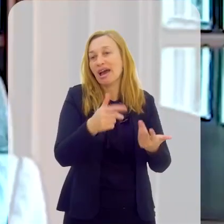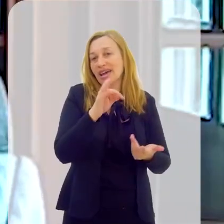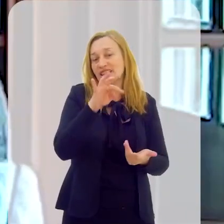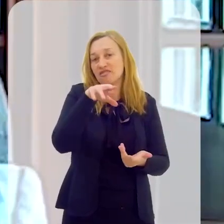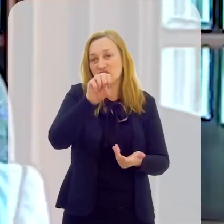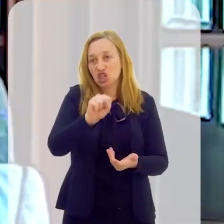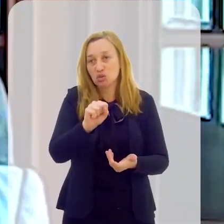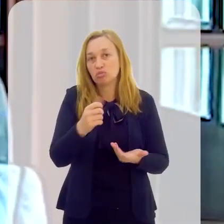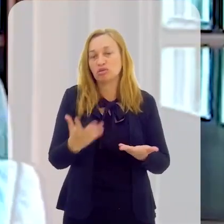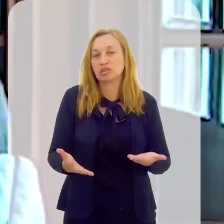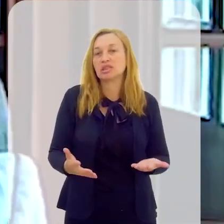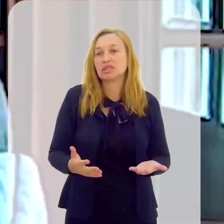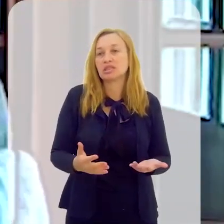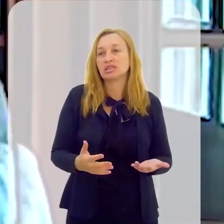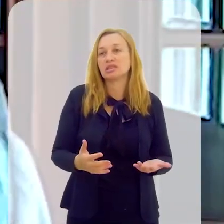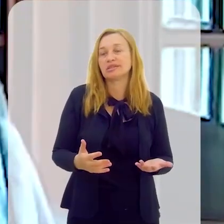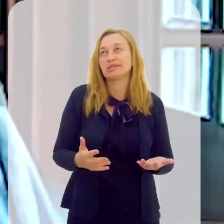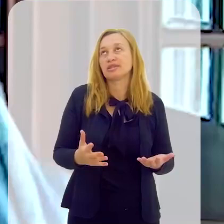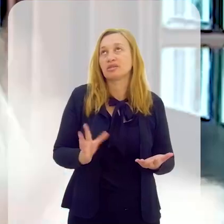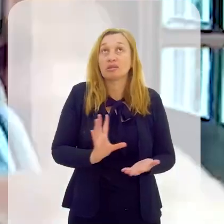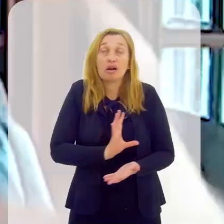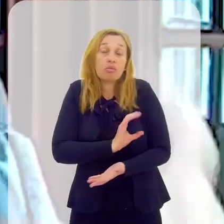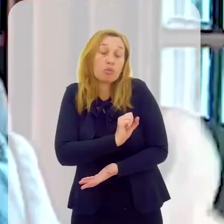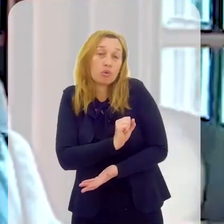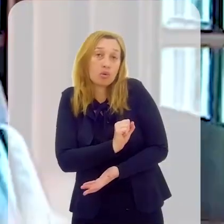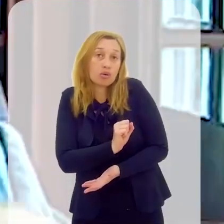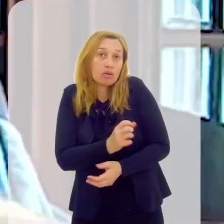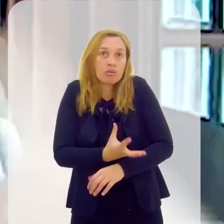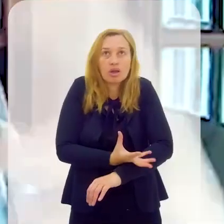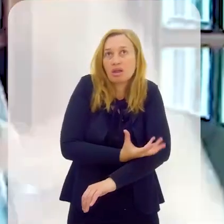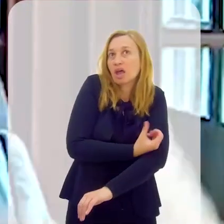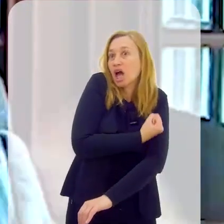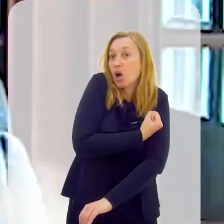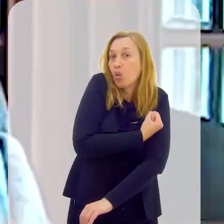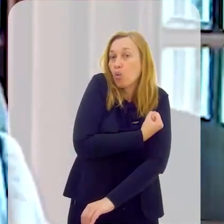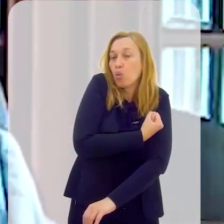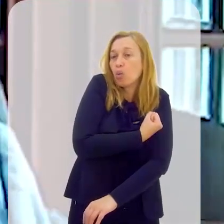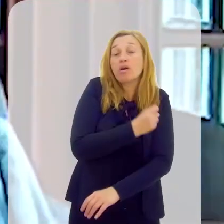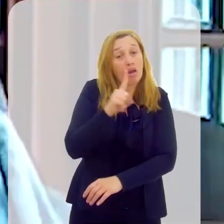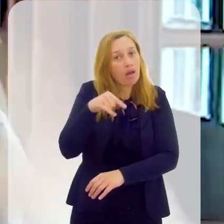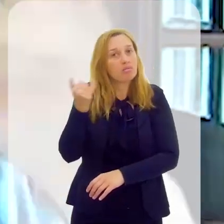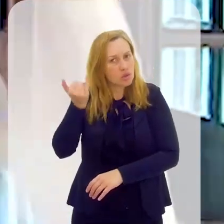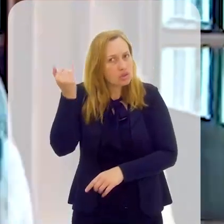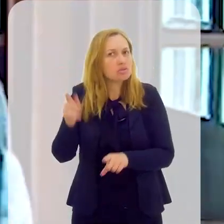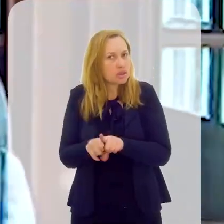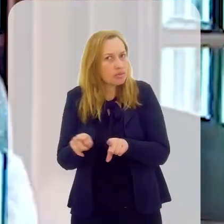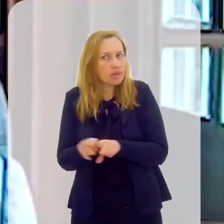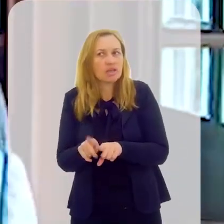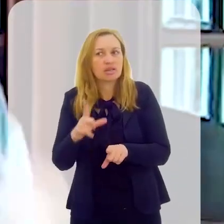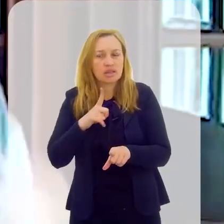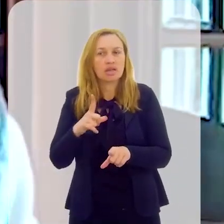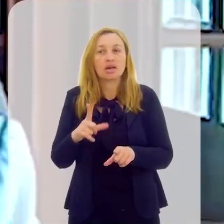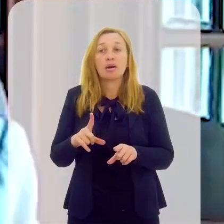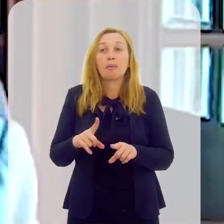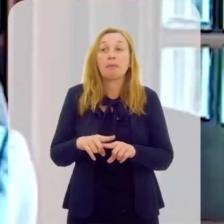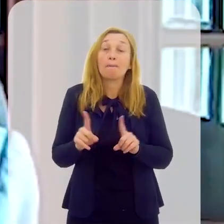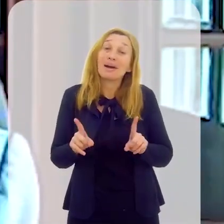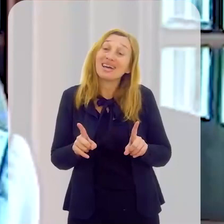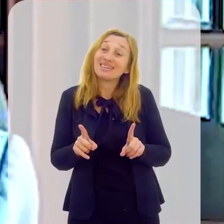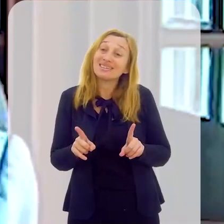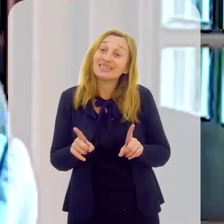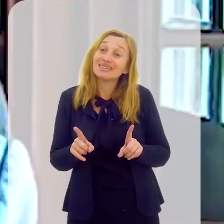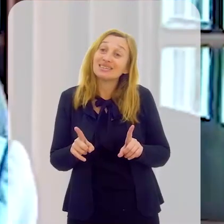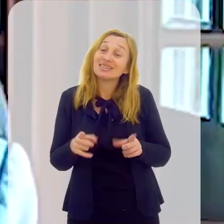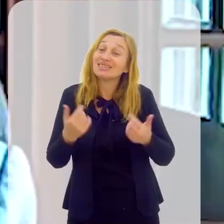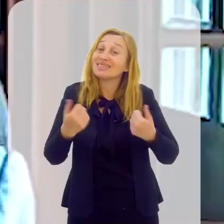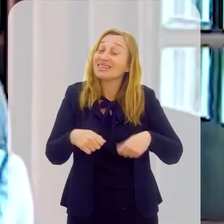do ativismo, às vezes até com um cunho meio romântico, meio até emocional, que é importante também